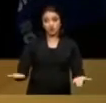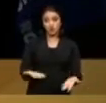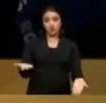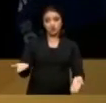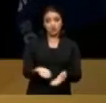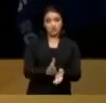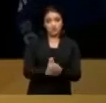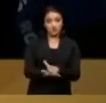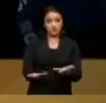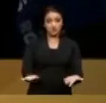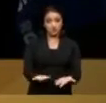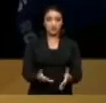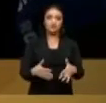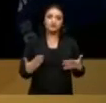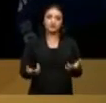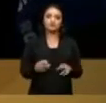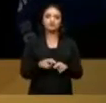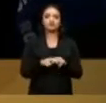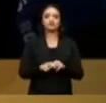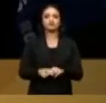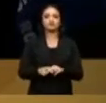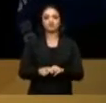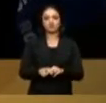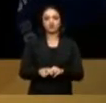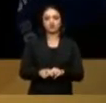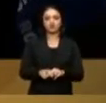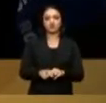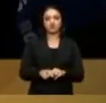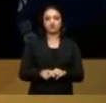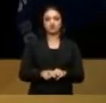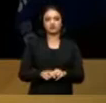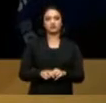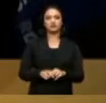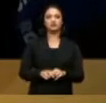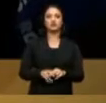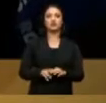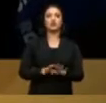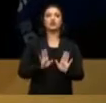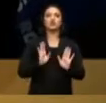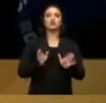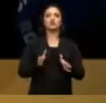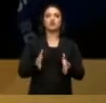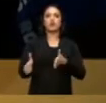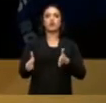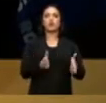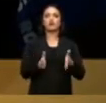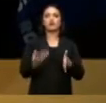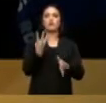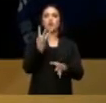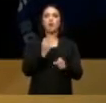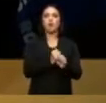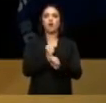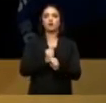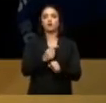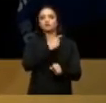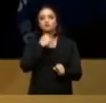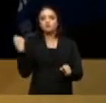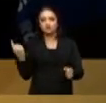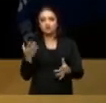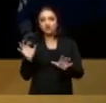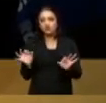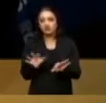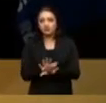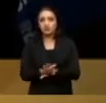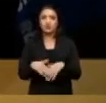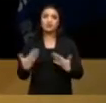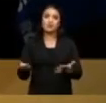análise. Portanto, a reprimenda imposta prescreveria em 4 anos, cuja metade aplicável em razão da idade